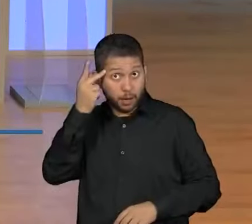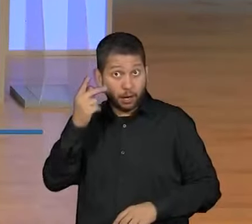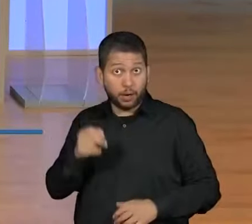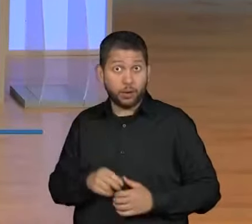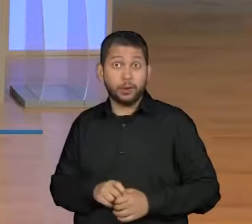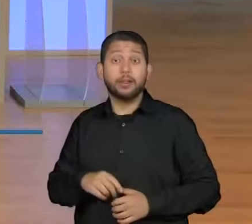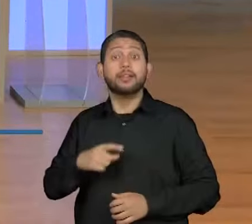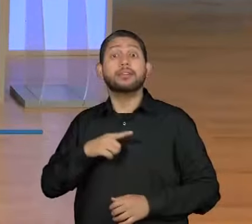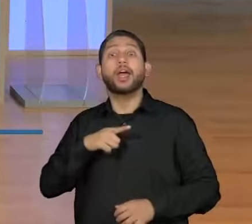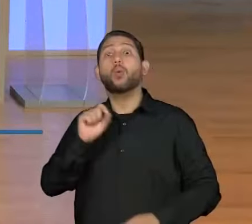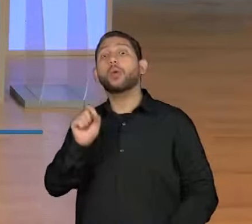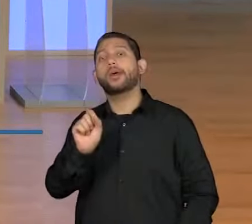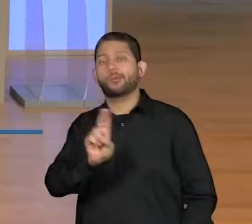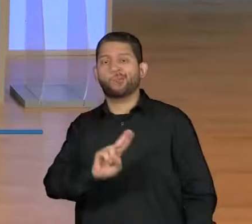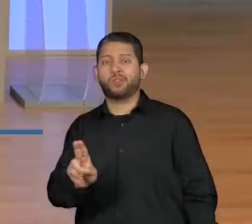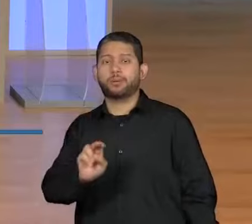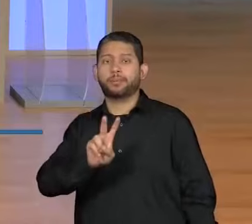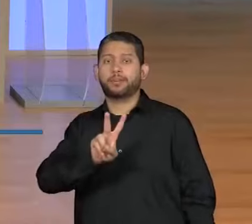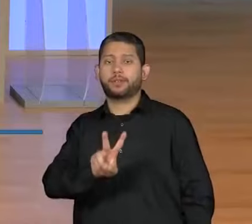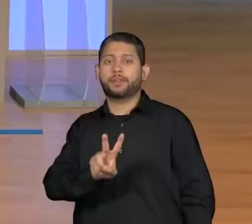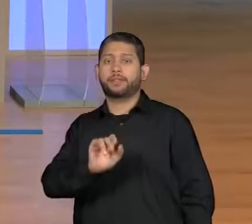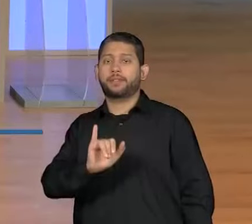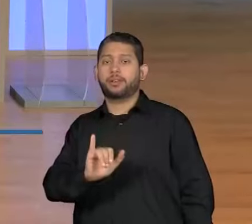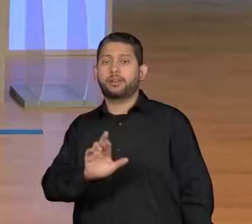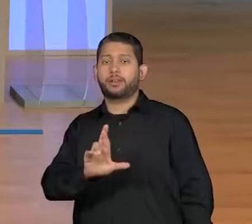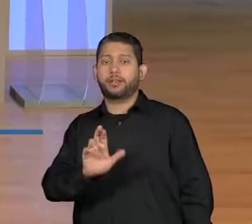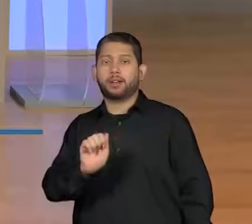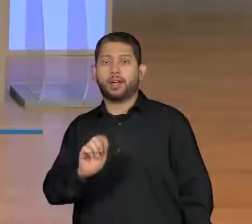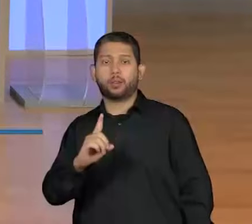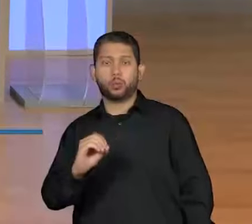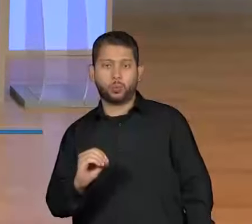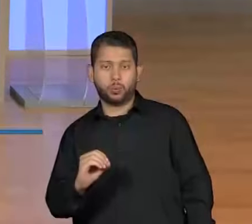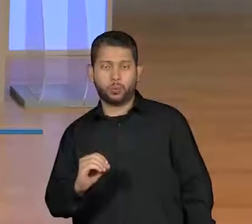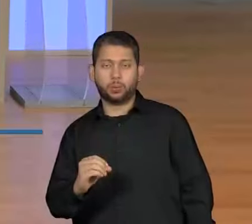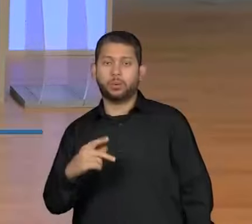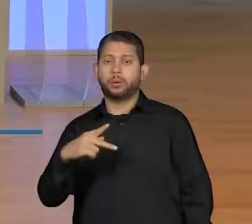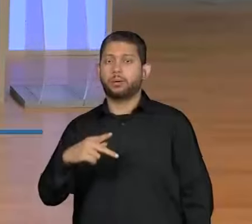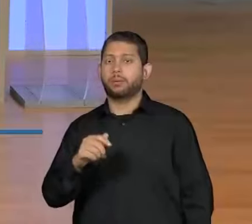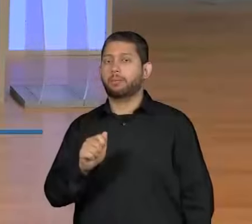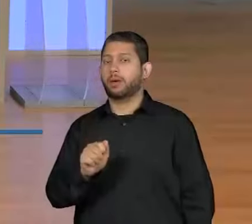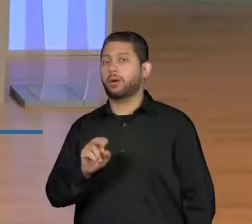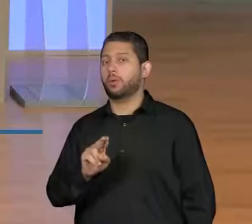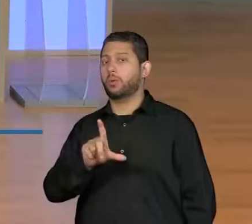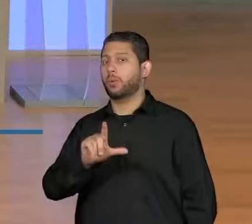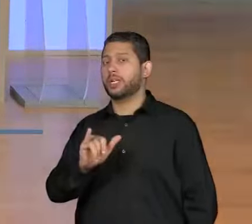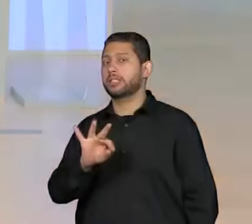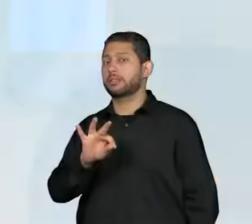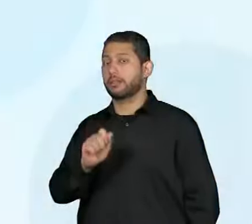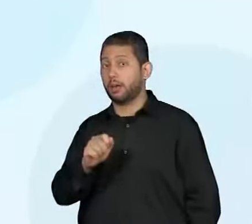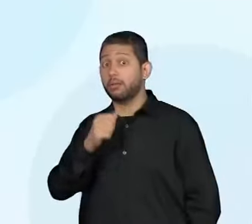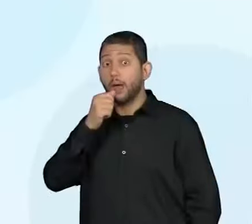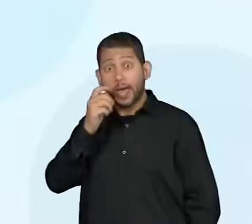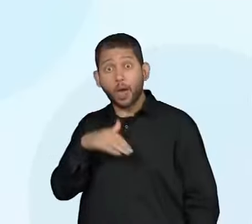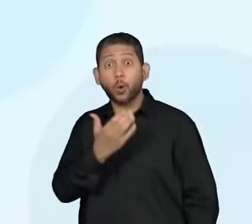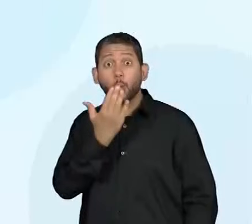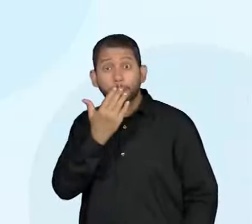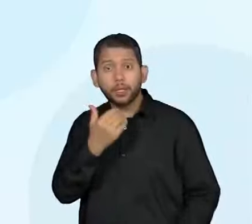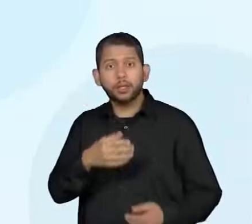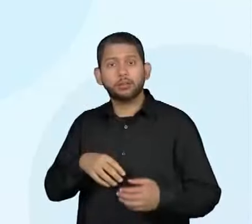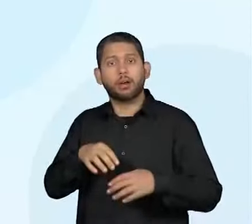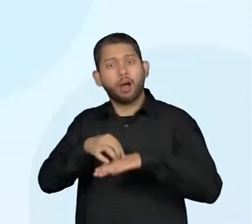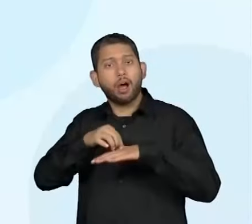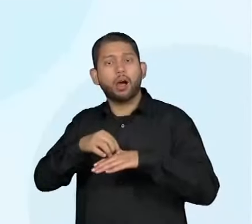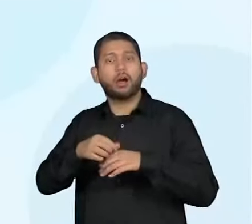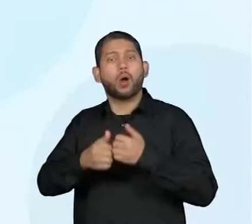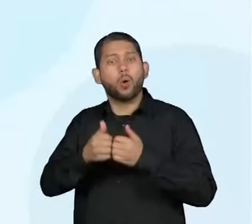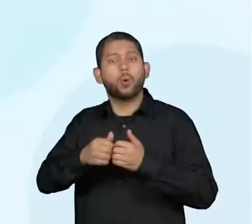virada paulista, né? Sim, é uma comida típica Isso. daqui, não é? Muito bom. E diversão? A cultura